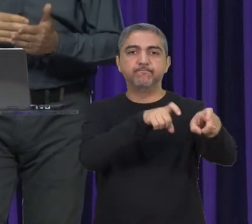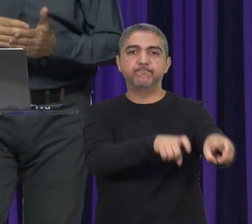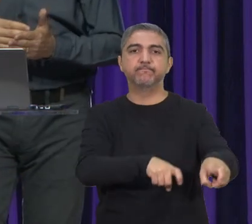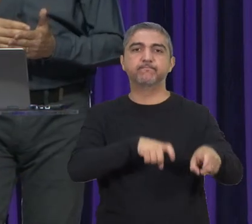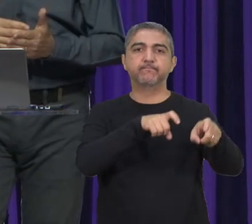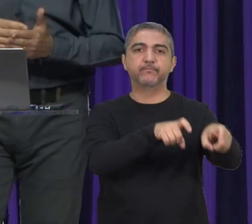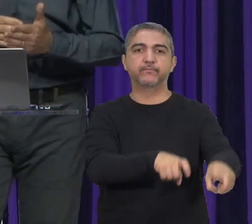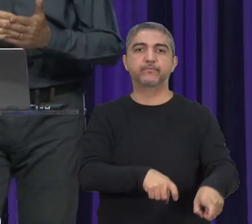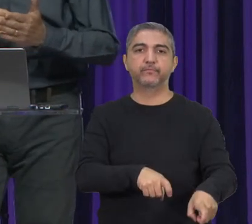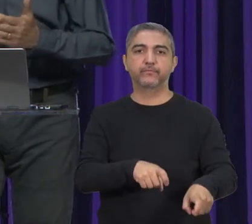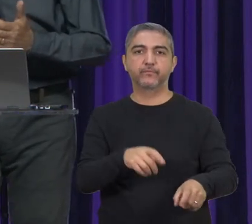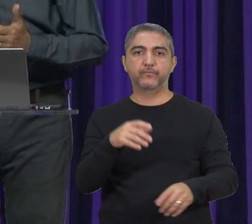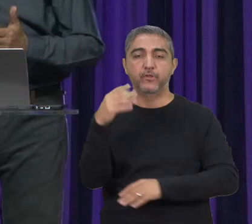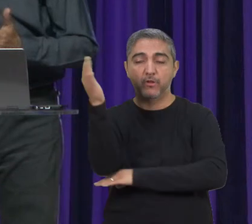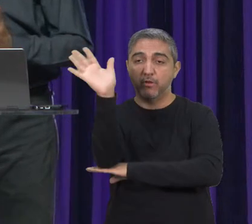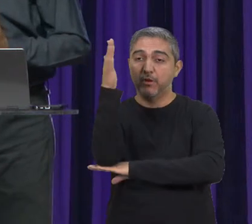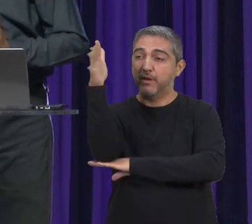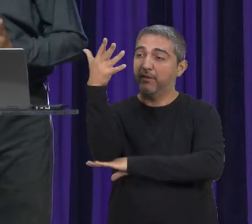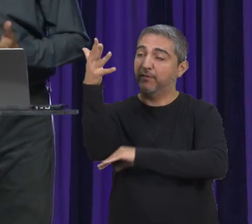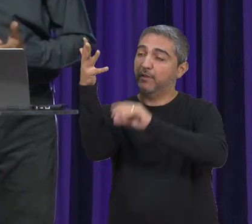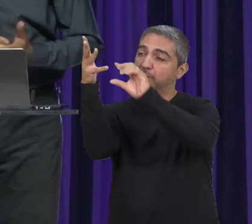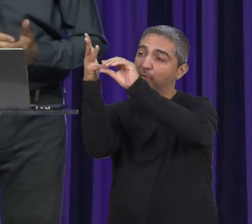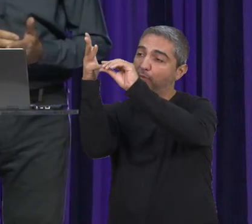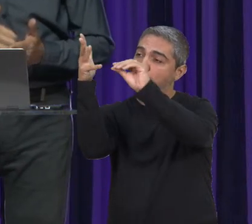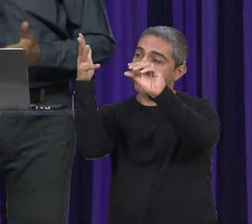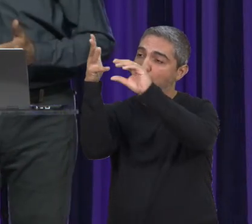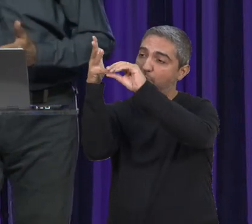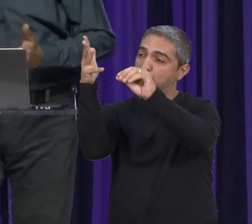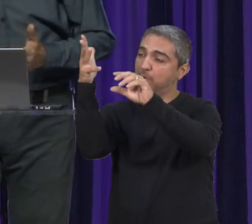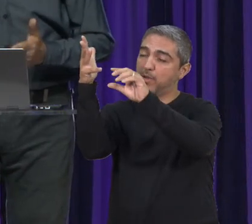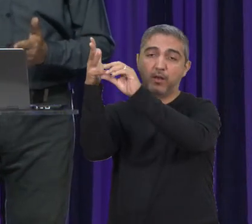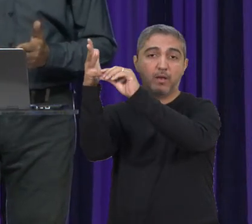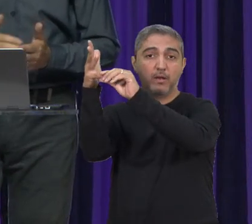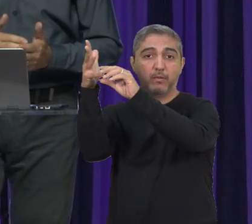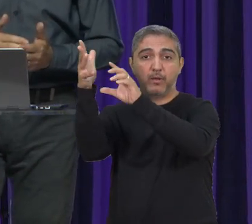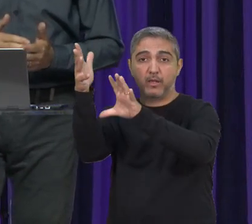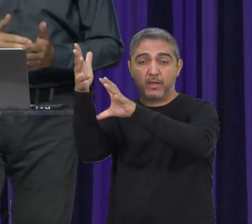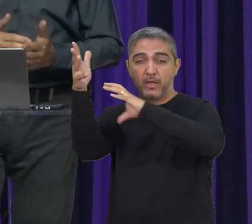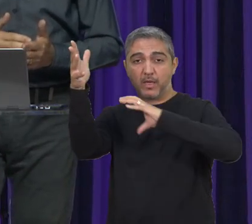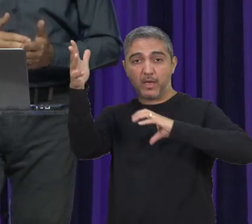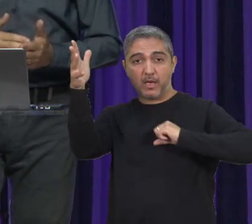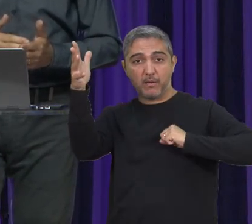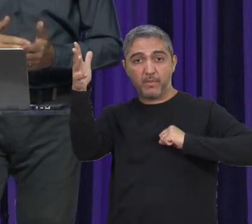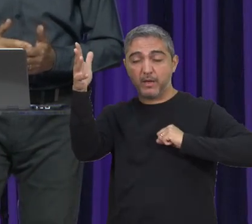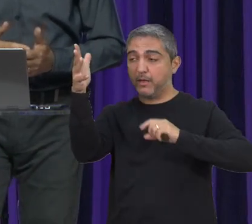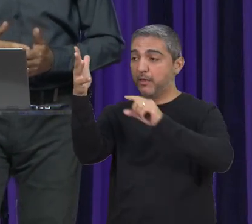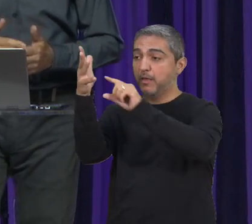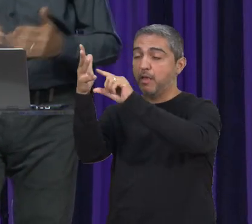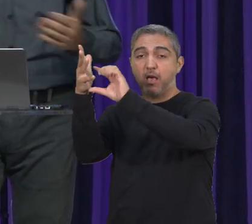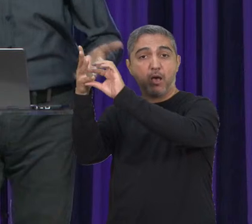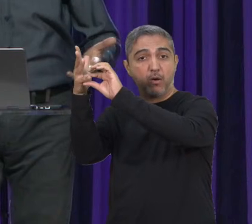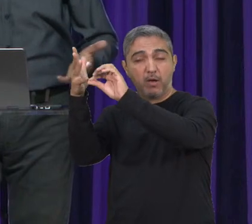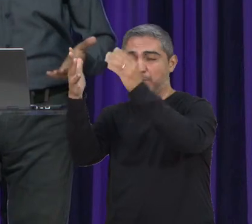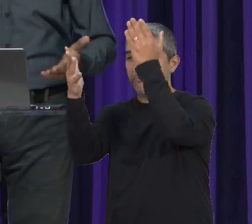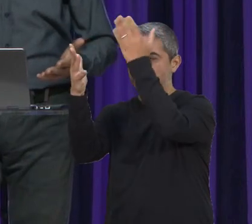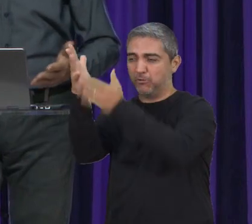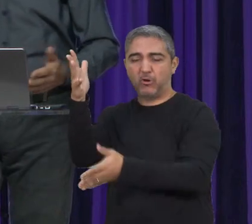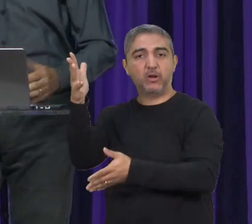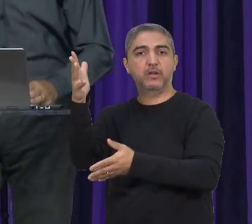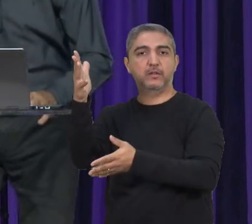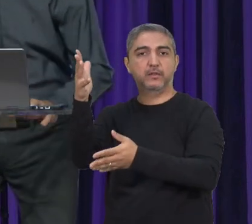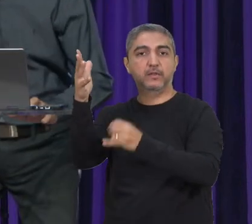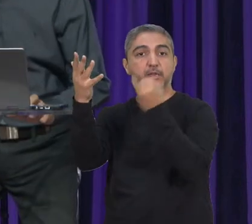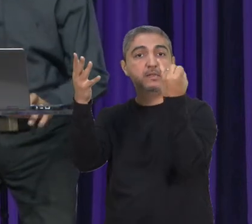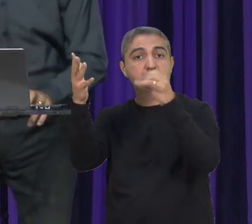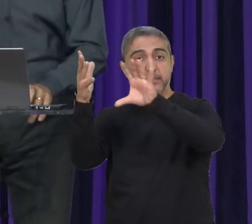Todo ramo que estando em mim não ama, ele corta. Todo ramo que ama,